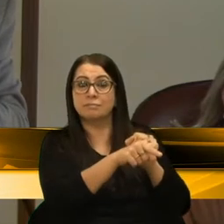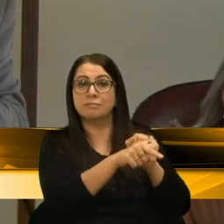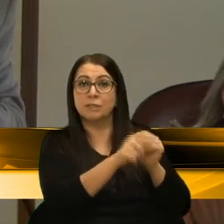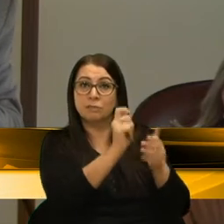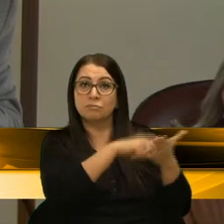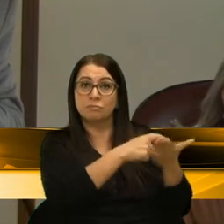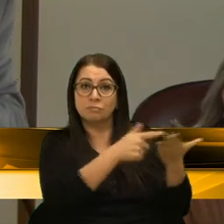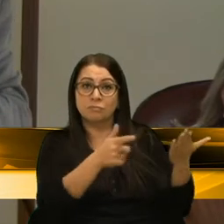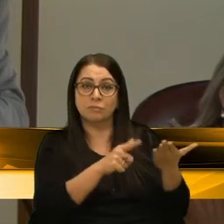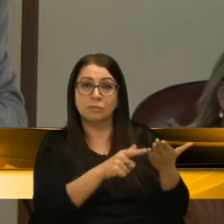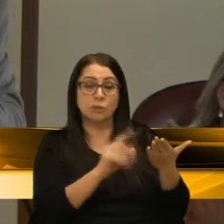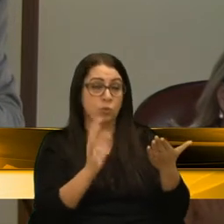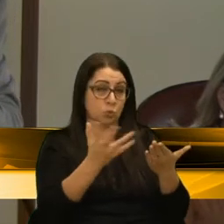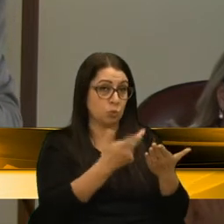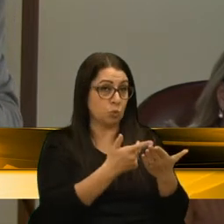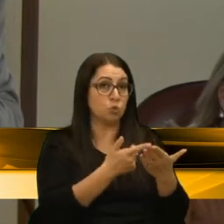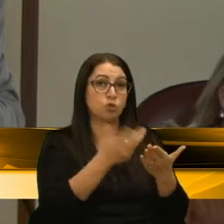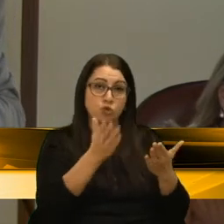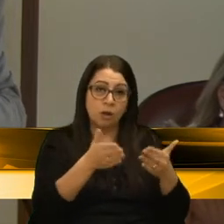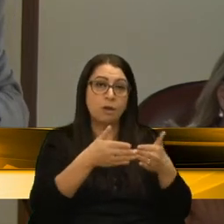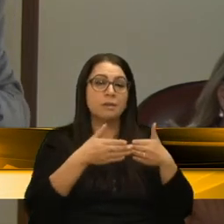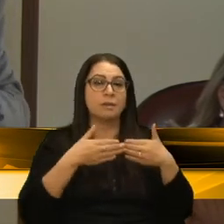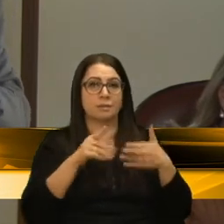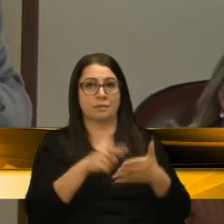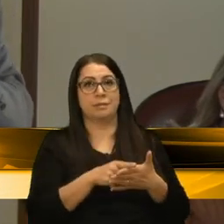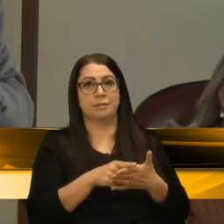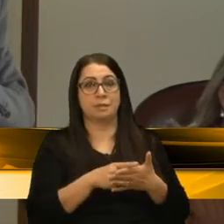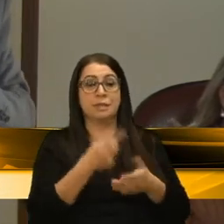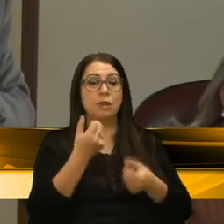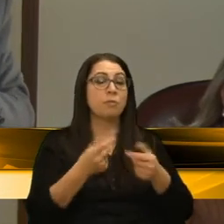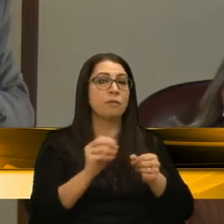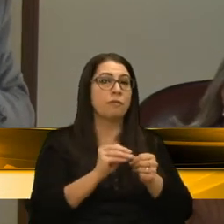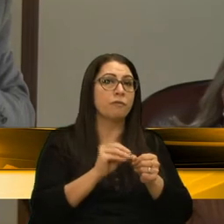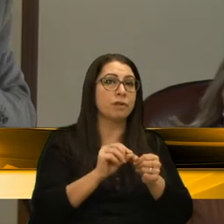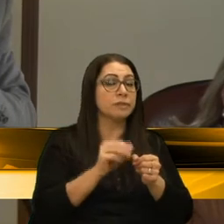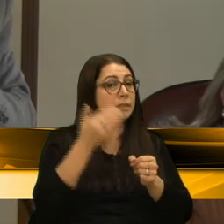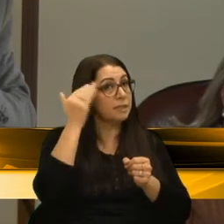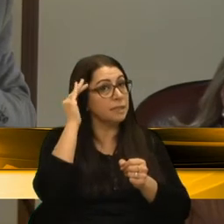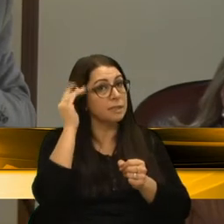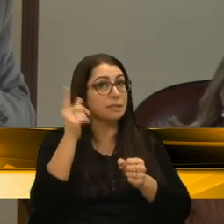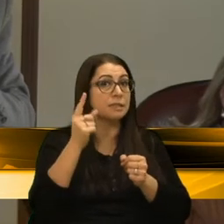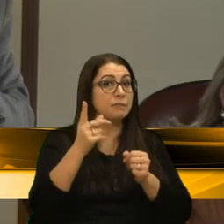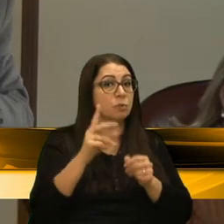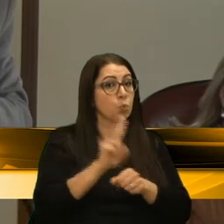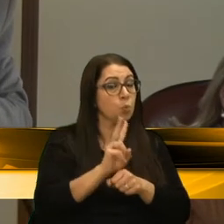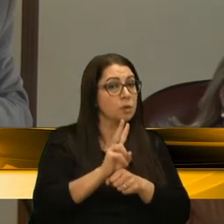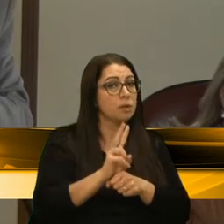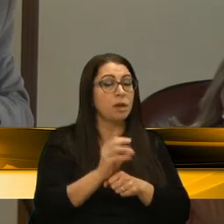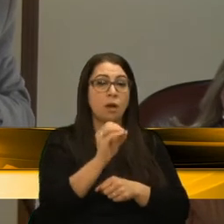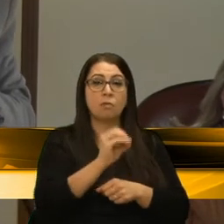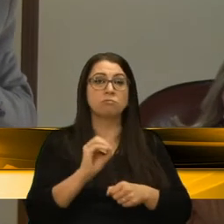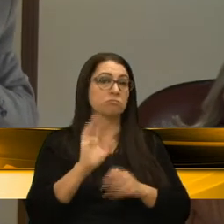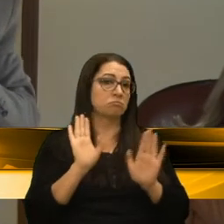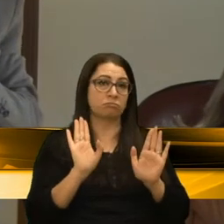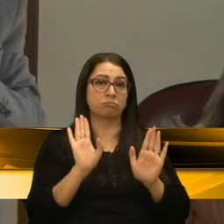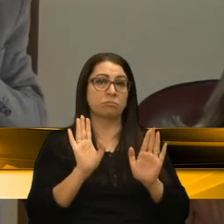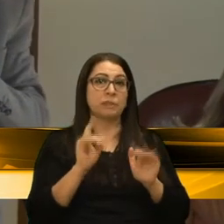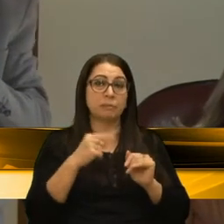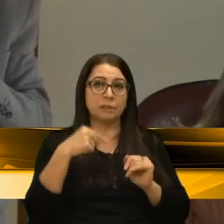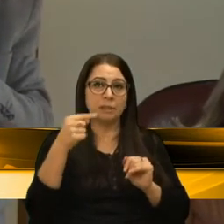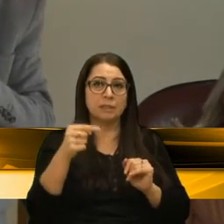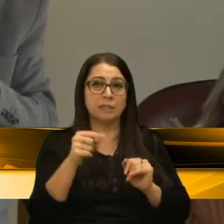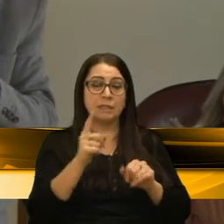Se toda, já está licenciado. Se alguma parte ele entende que ele deva preservar, ótimo. Mas durante